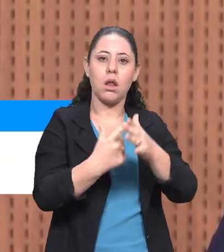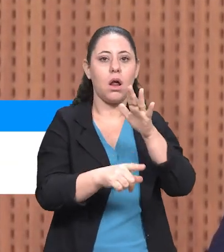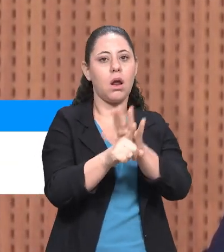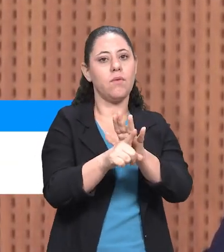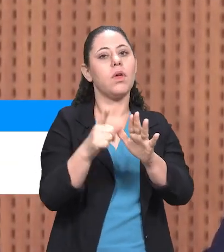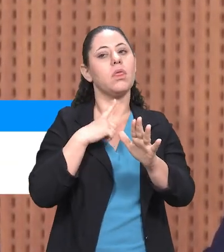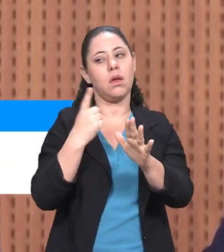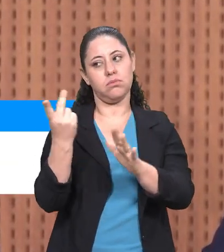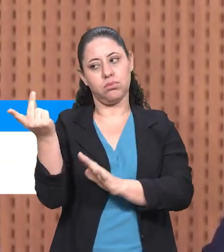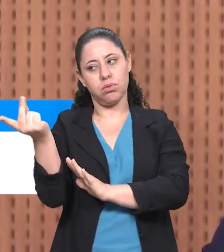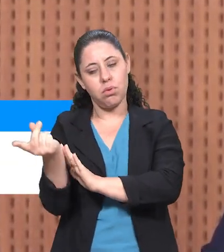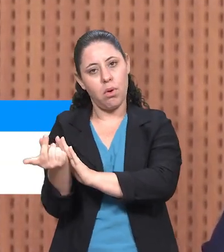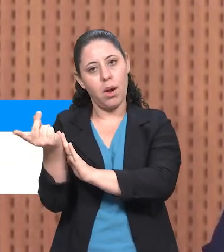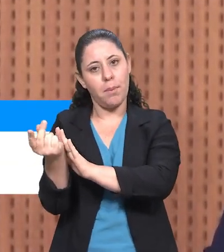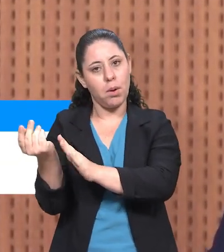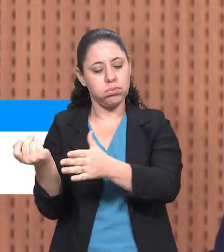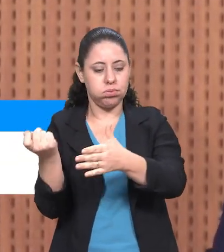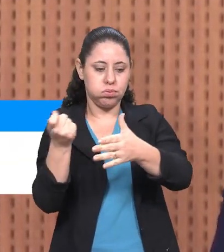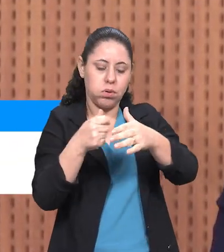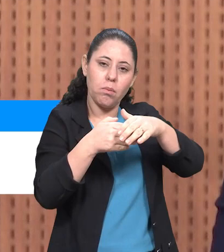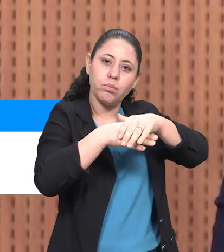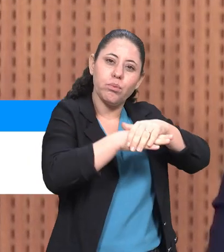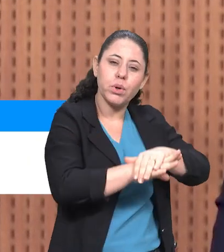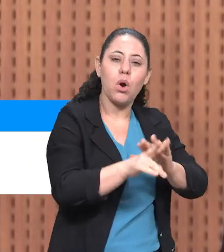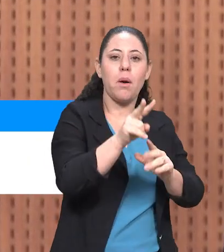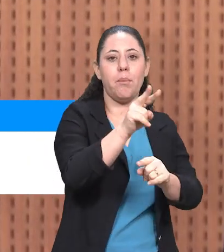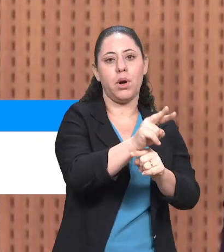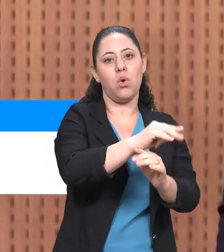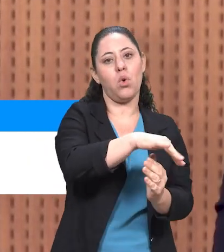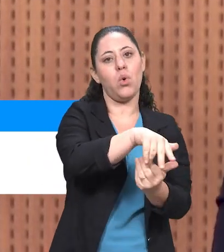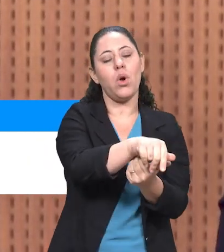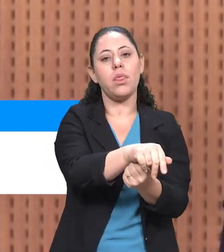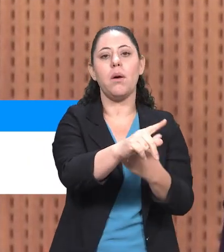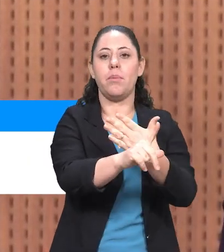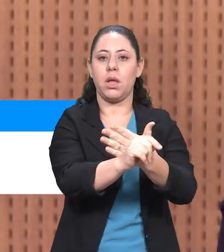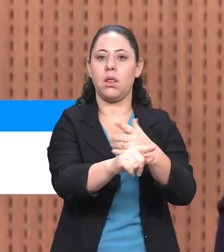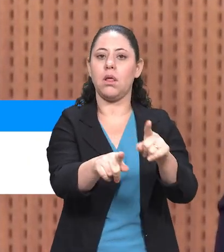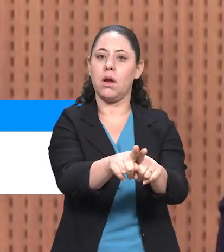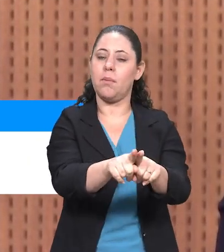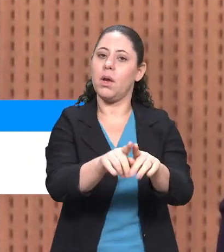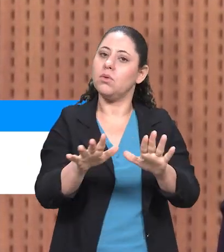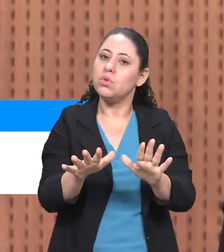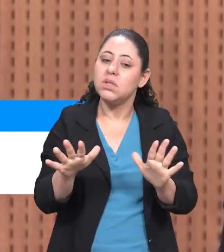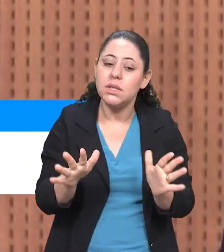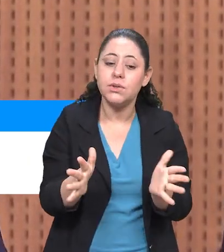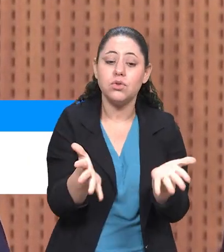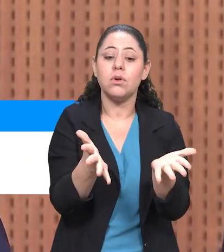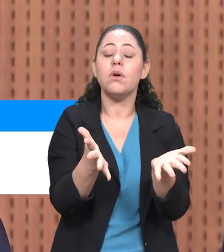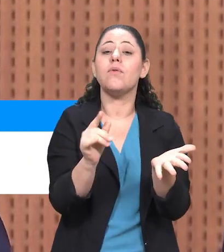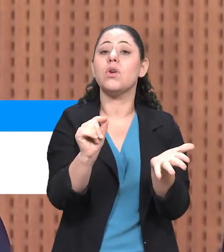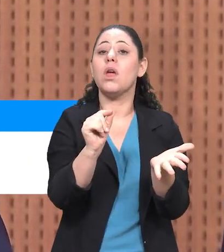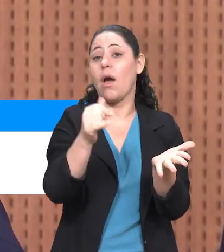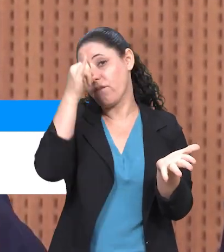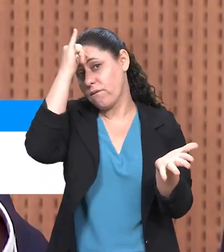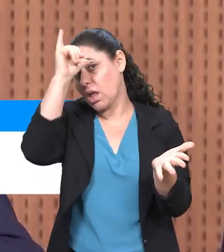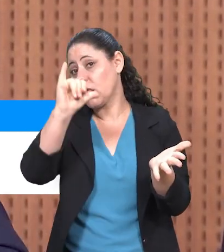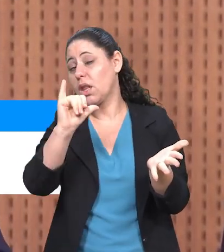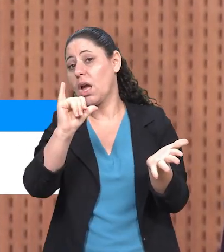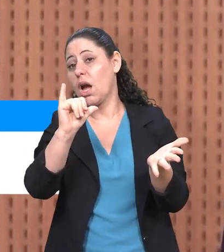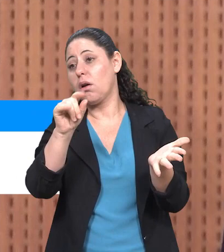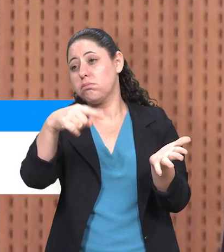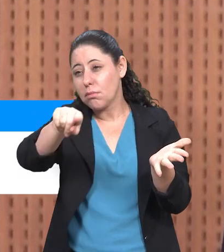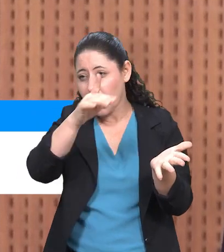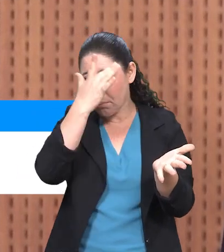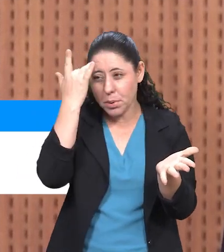lei nós vamos aportar recursos para programas de preservação dentro do bioma Pantanal e esse é um grande incentivo para